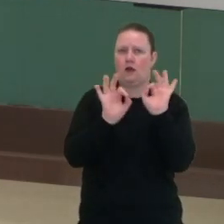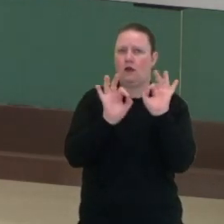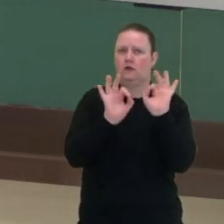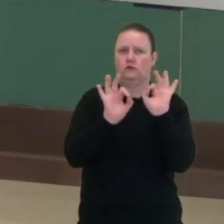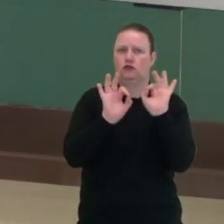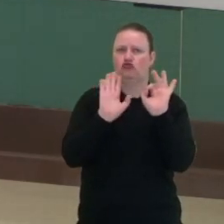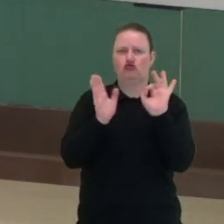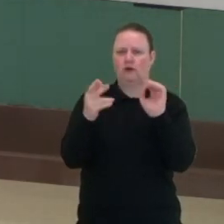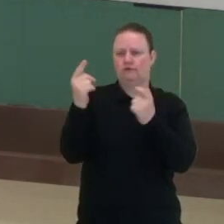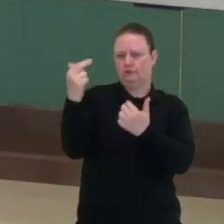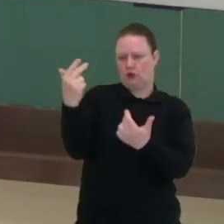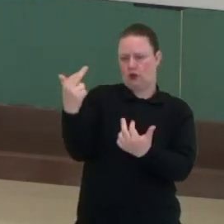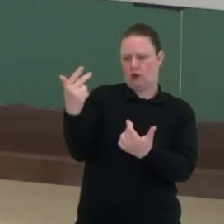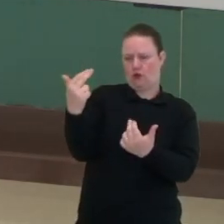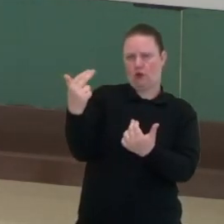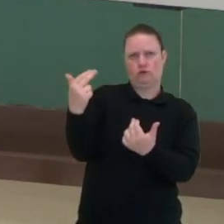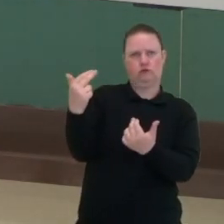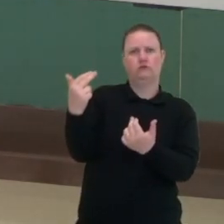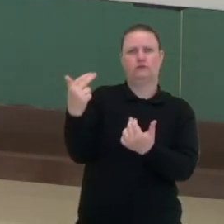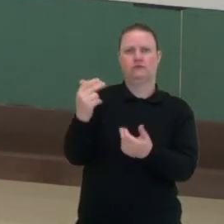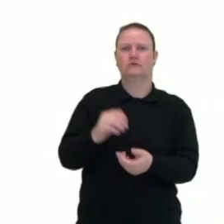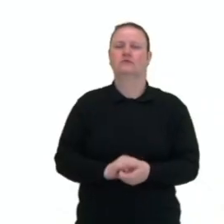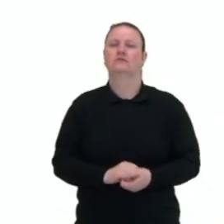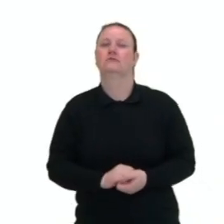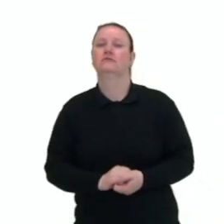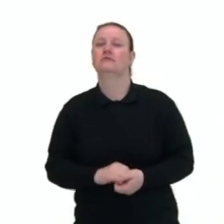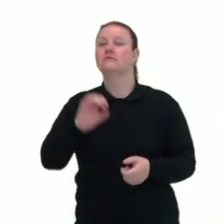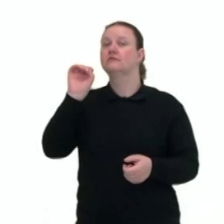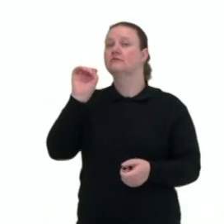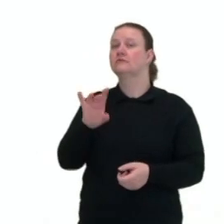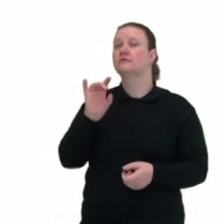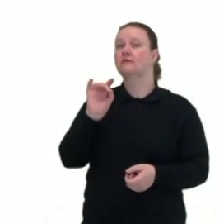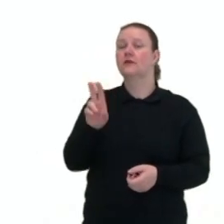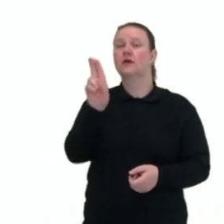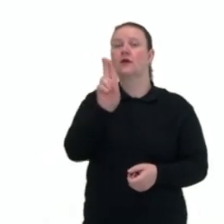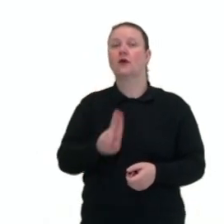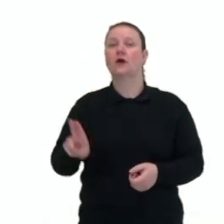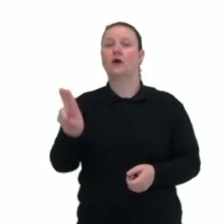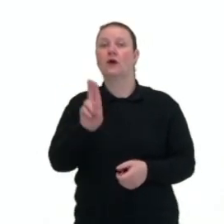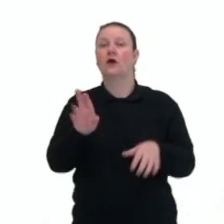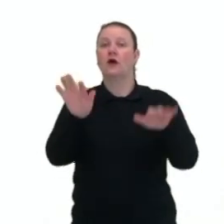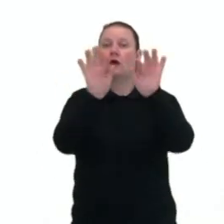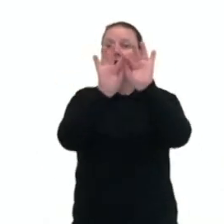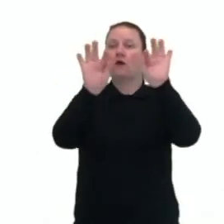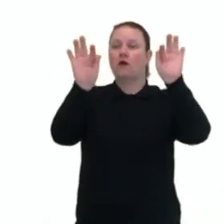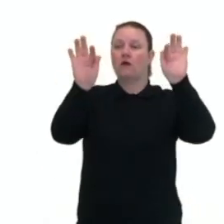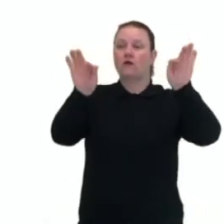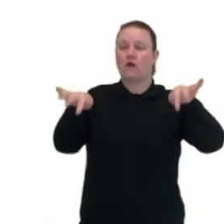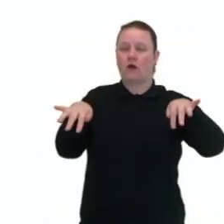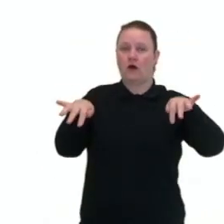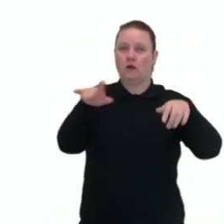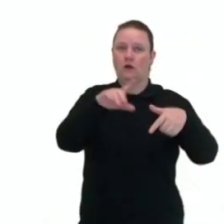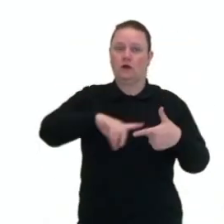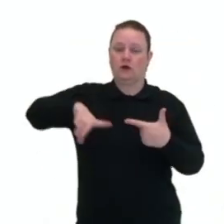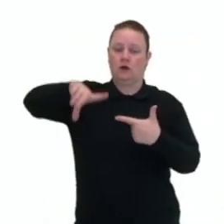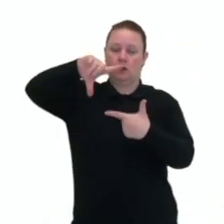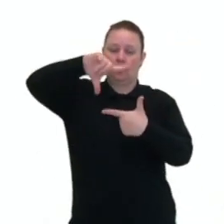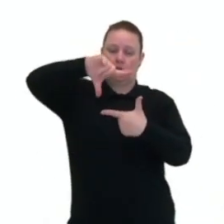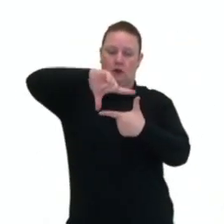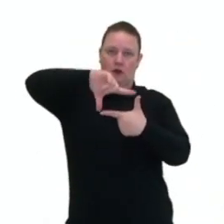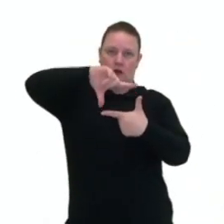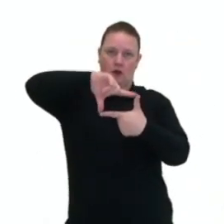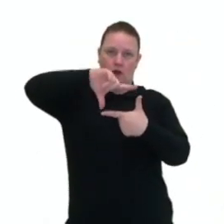de medida, ok? Então, basta eu utilizar a fórmula da área do retângulo